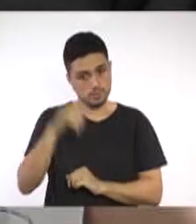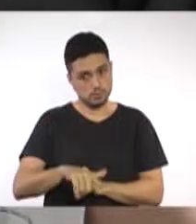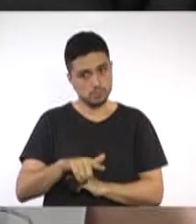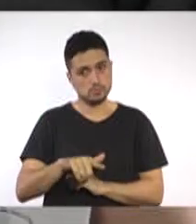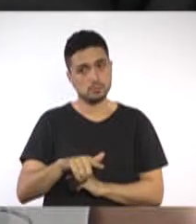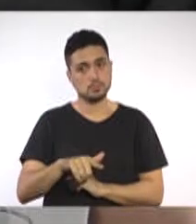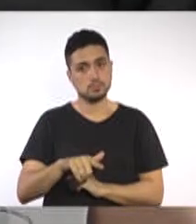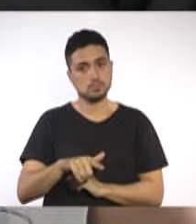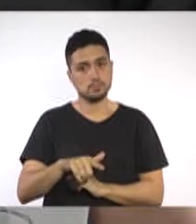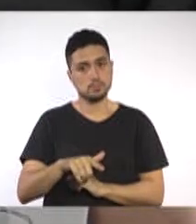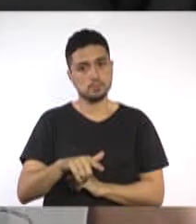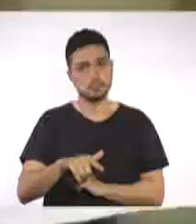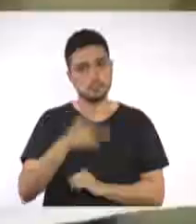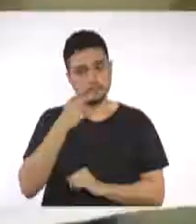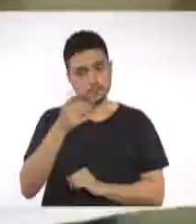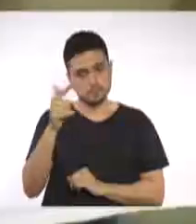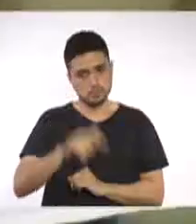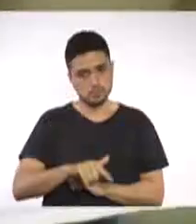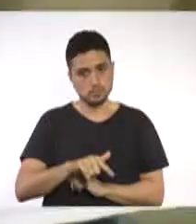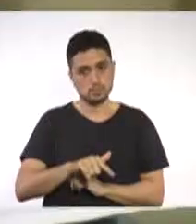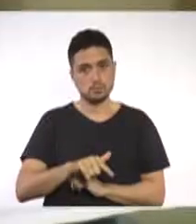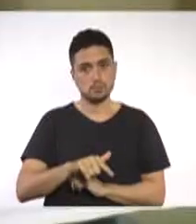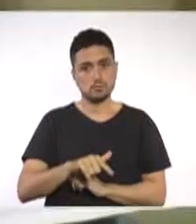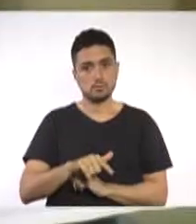que este é um fato